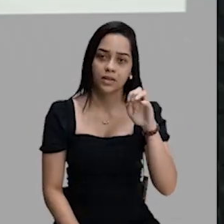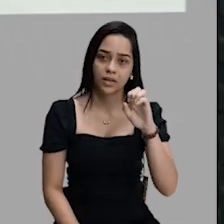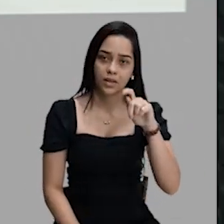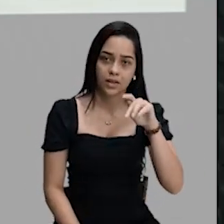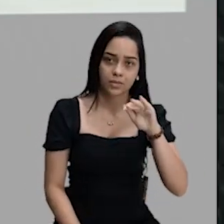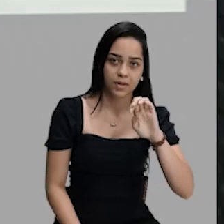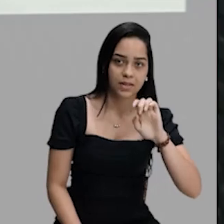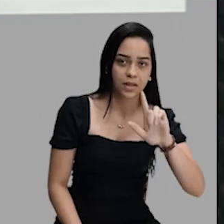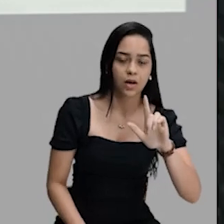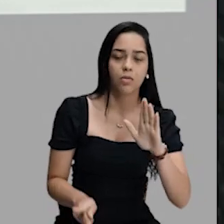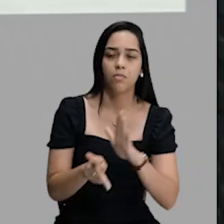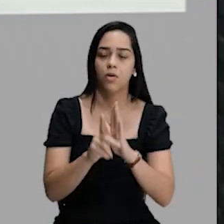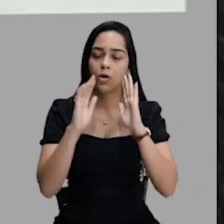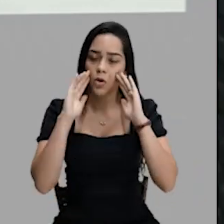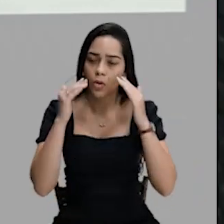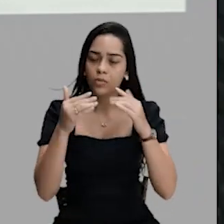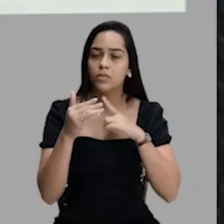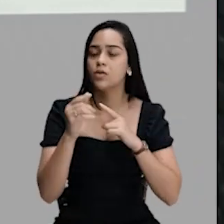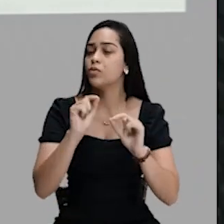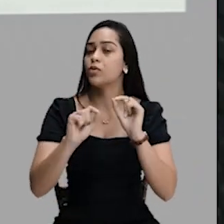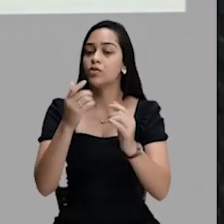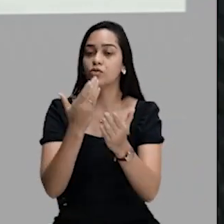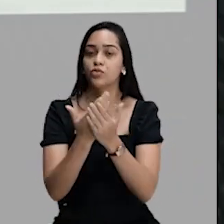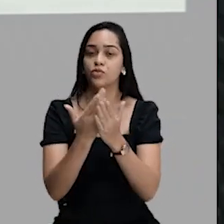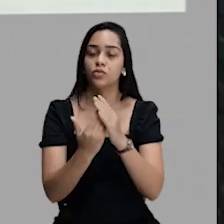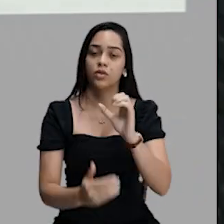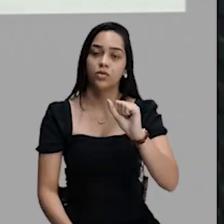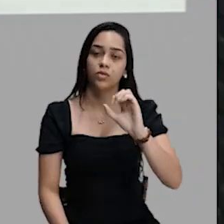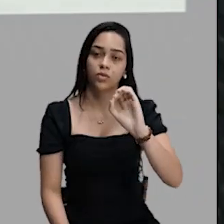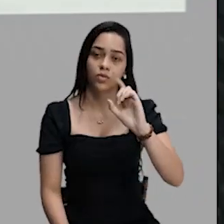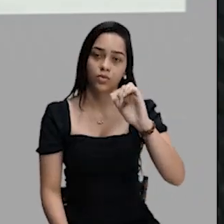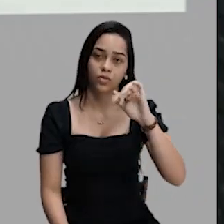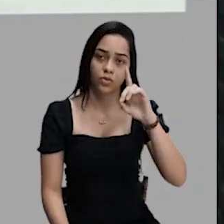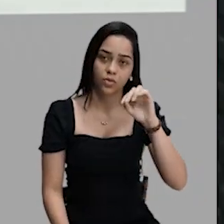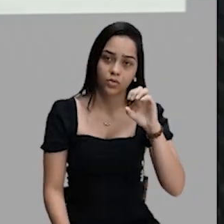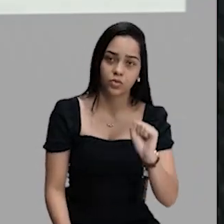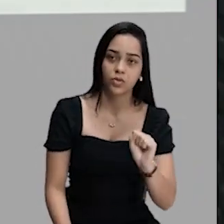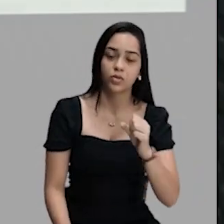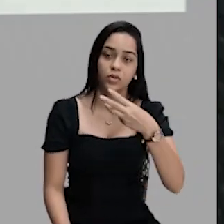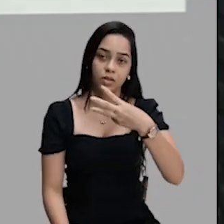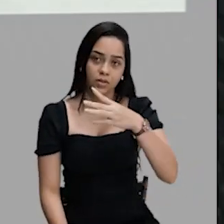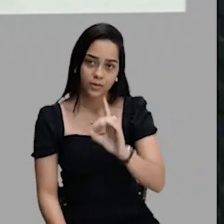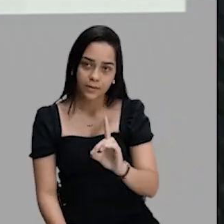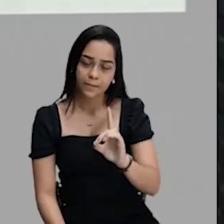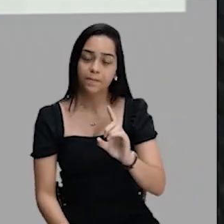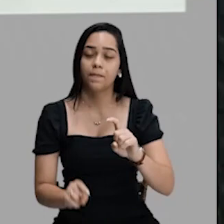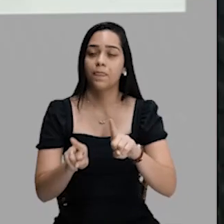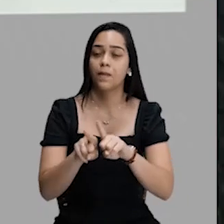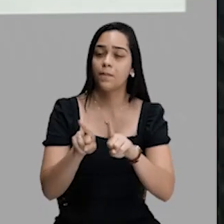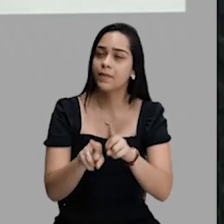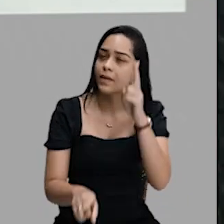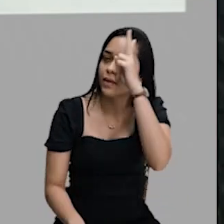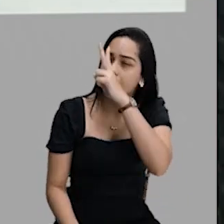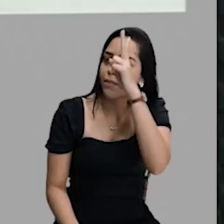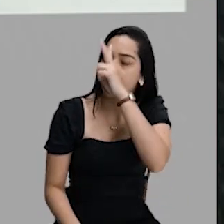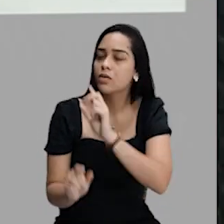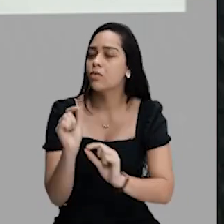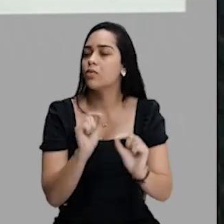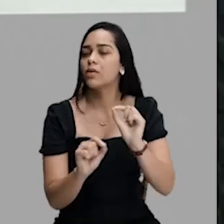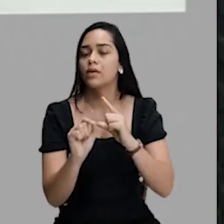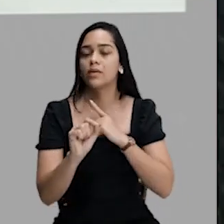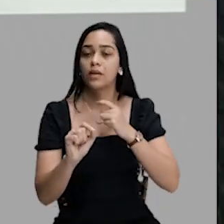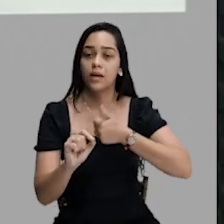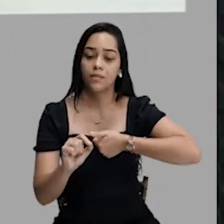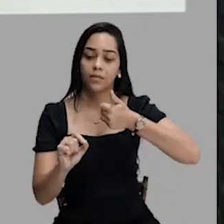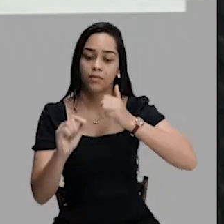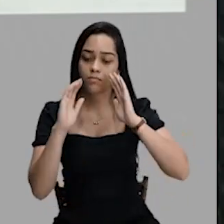turma? Aquela parte da geometria que estuda os sólidos tridimensionais. Tá? Então, lembrando que a gente já fez a